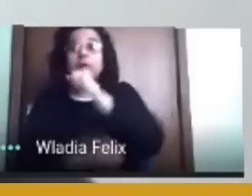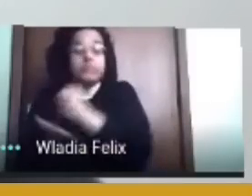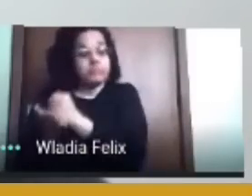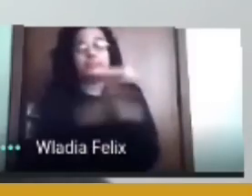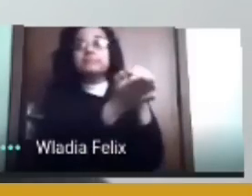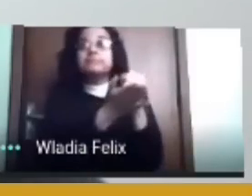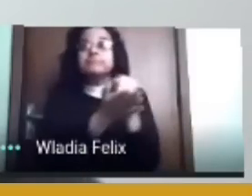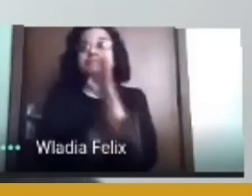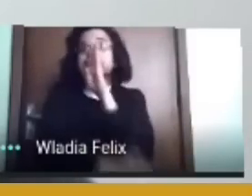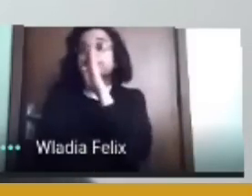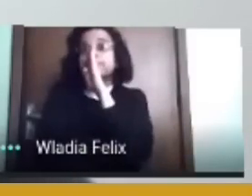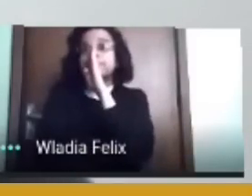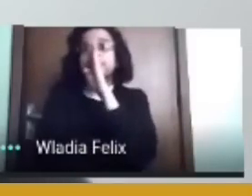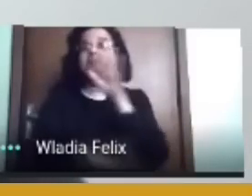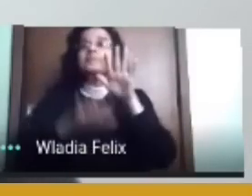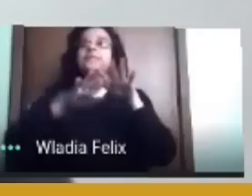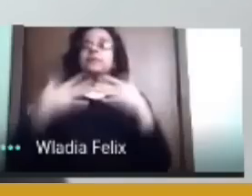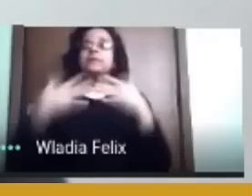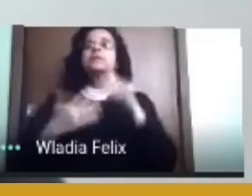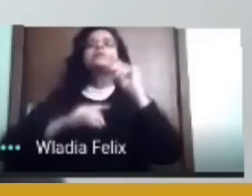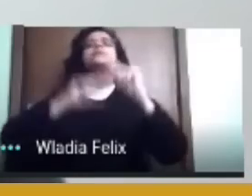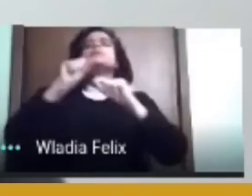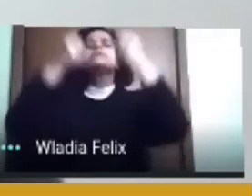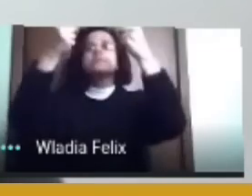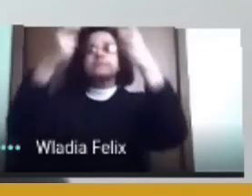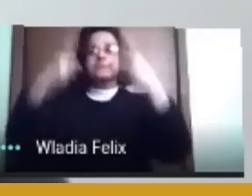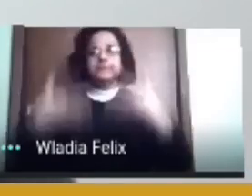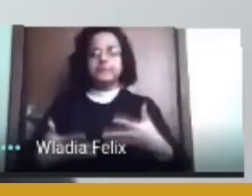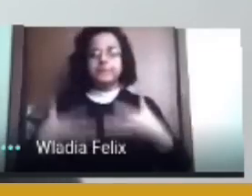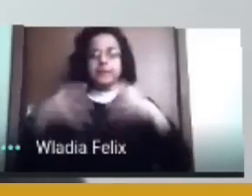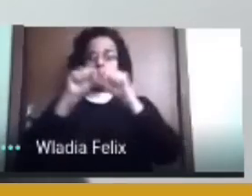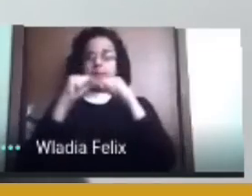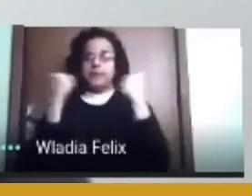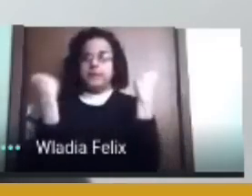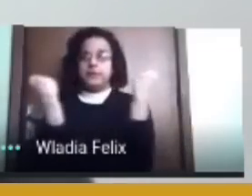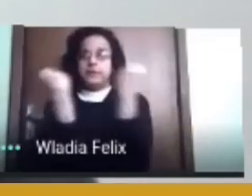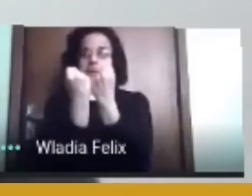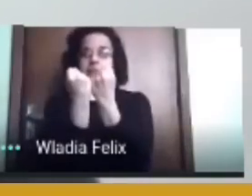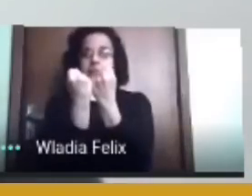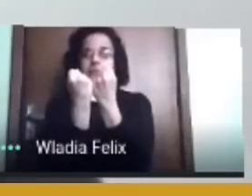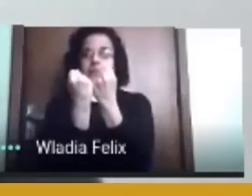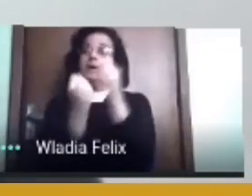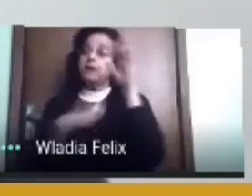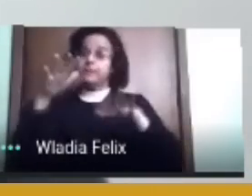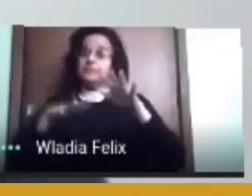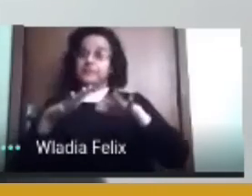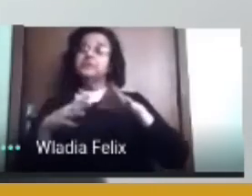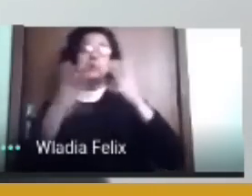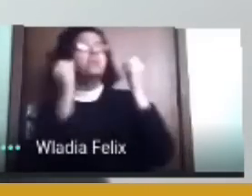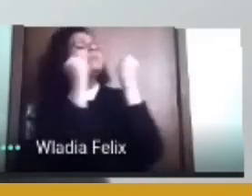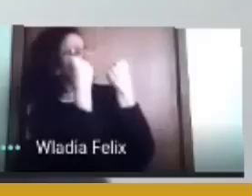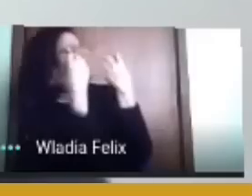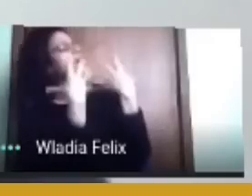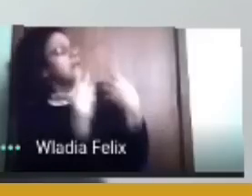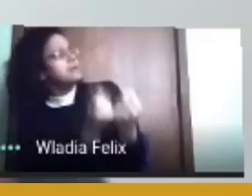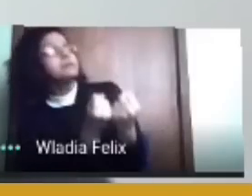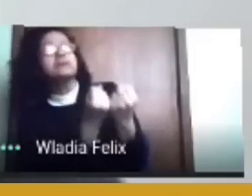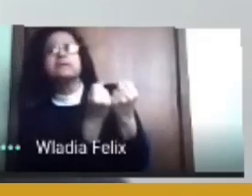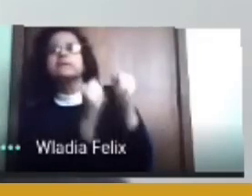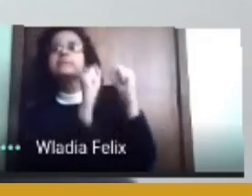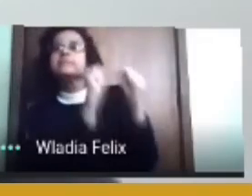nossa sociedade muitas vezes autoriza as violências sexuais quando a gente culpa a vítima. Por exemplo,